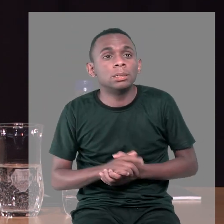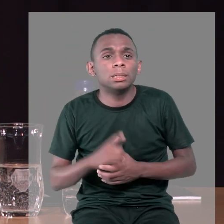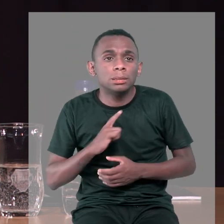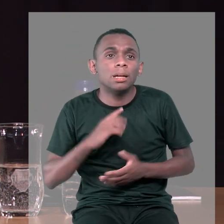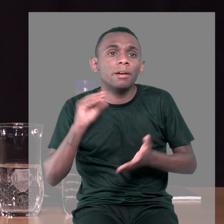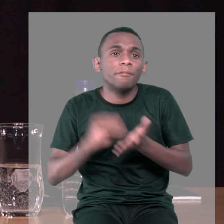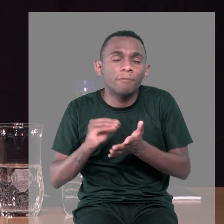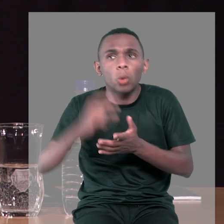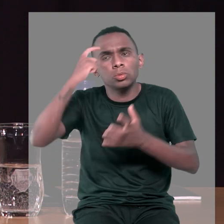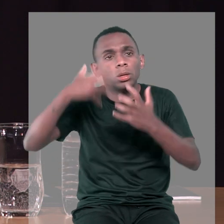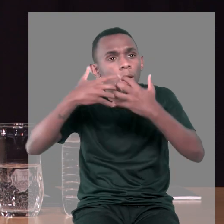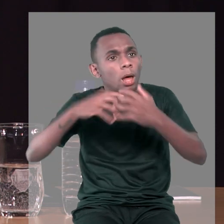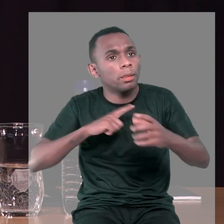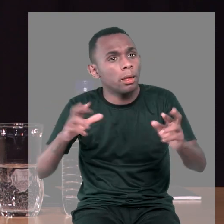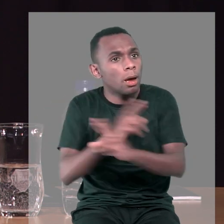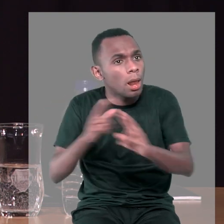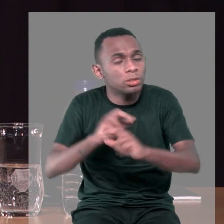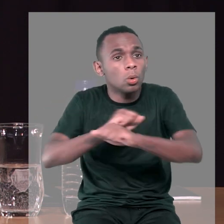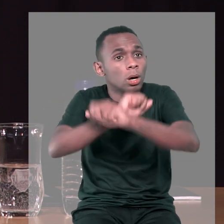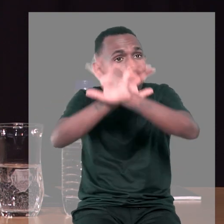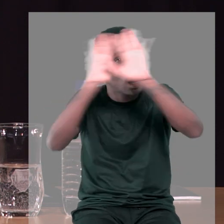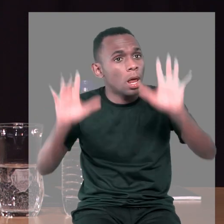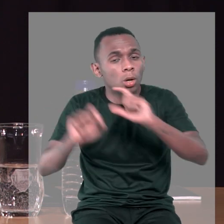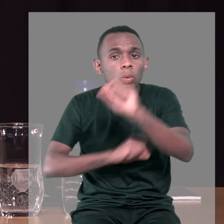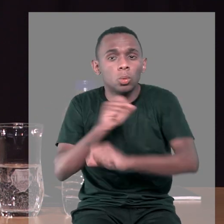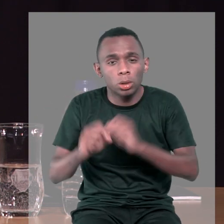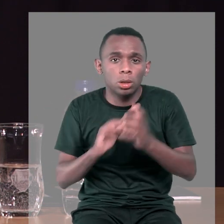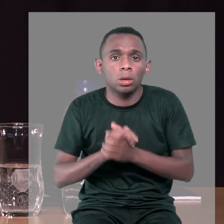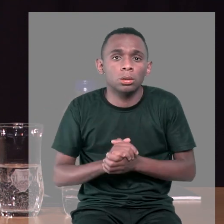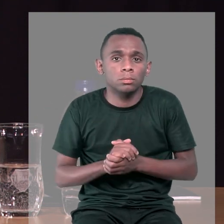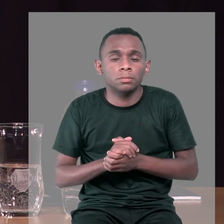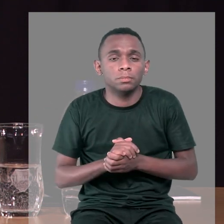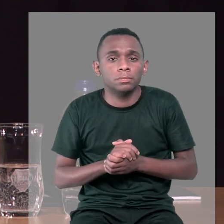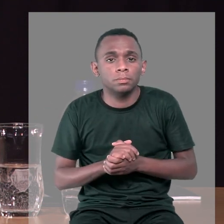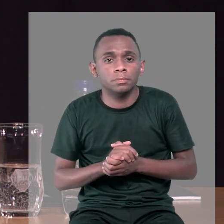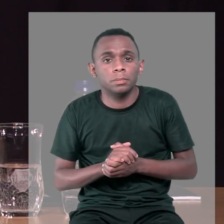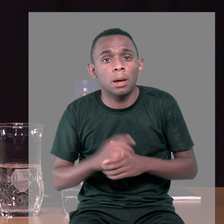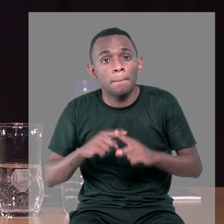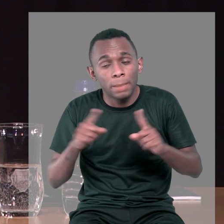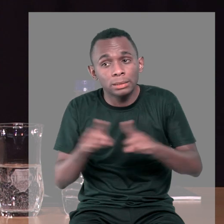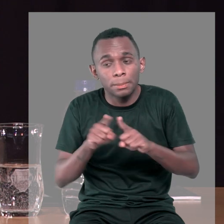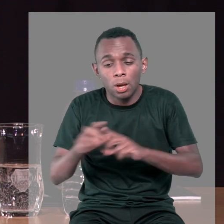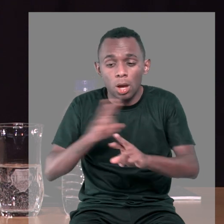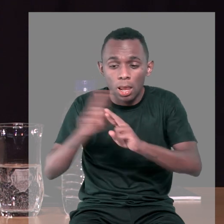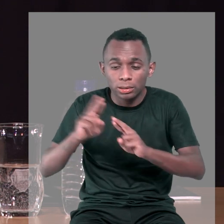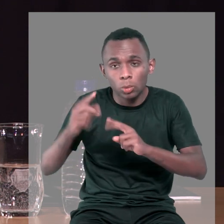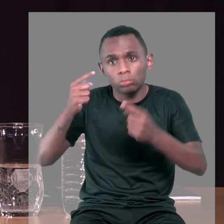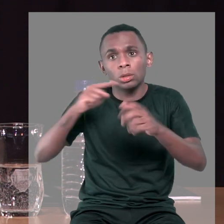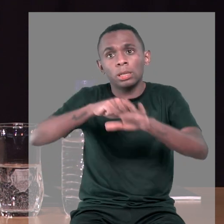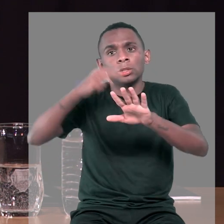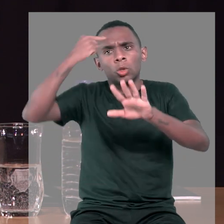Porque a ideologia não tem limites. A verdade factual, para Arendt, é um